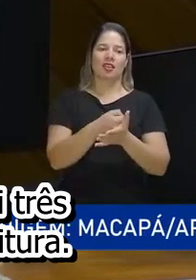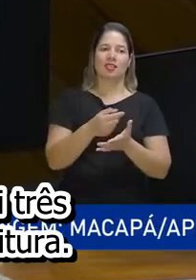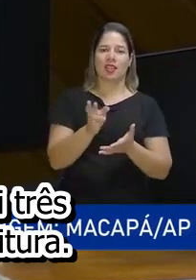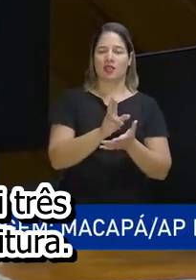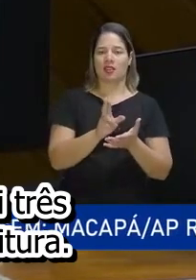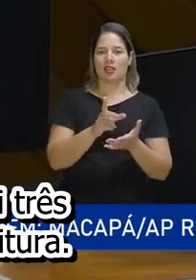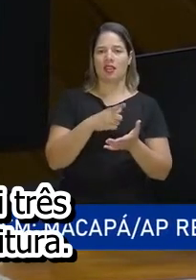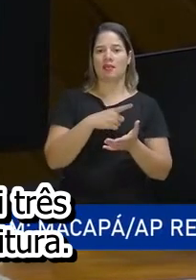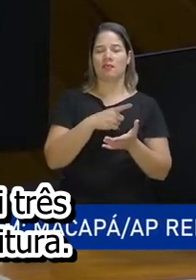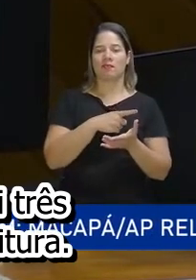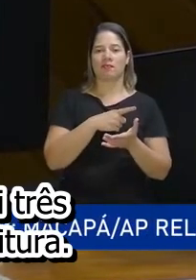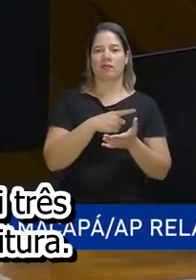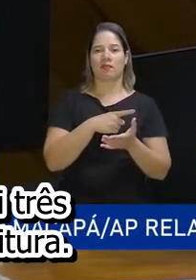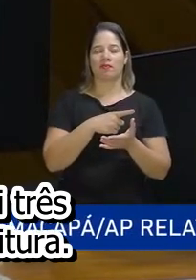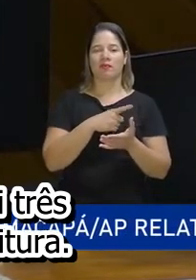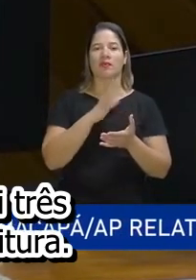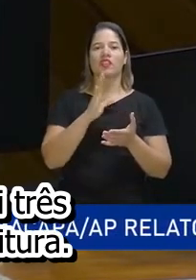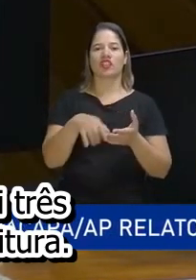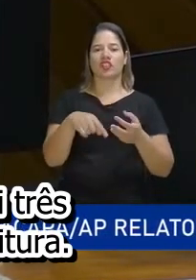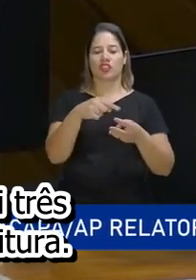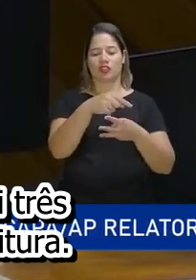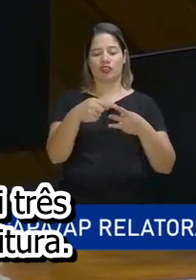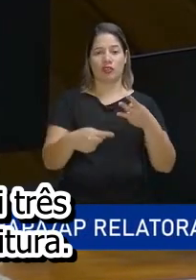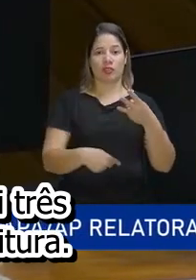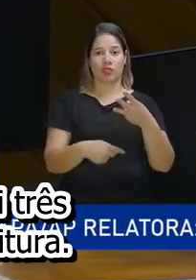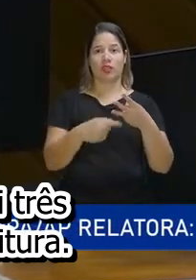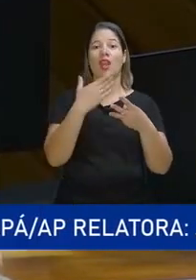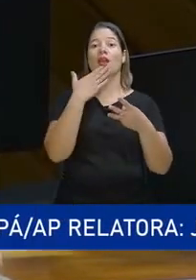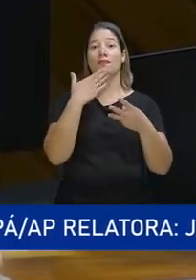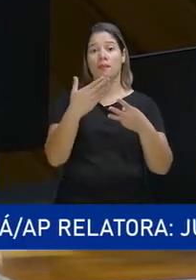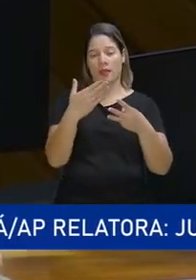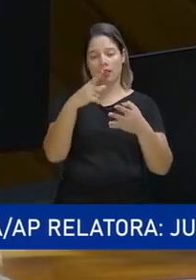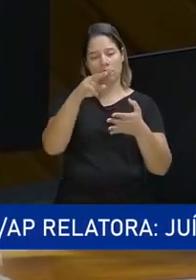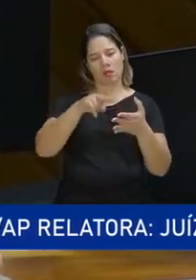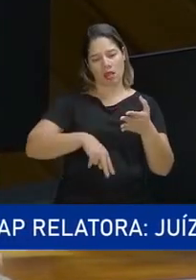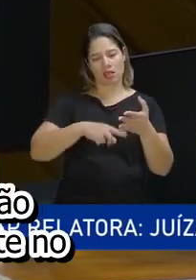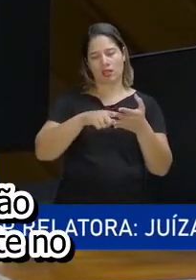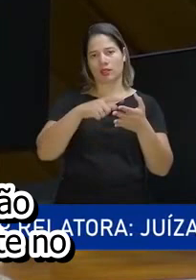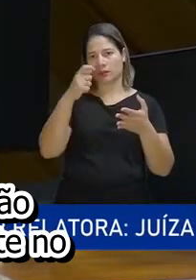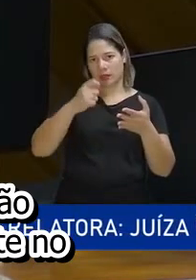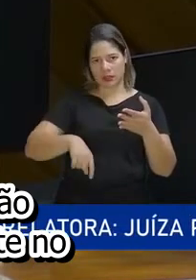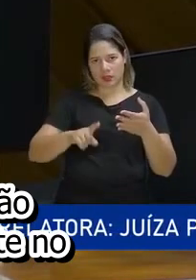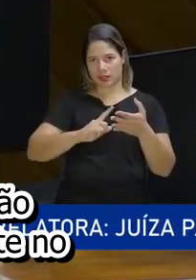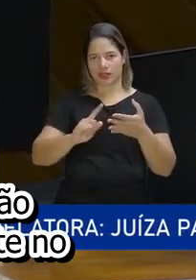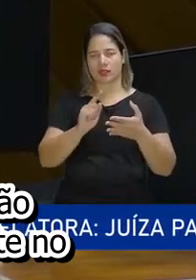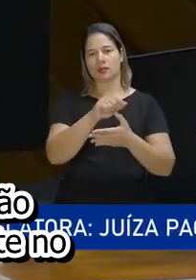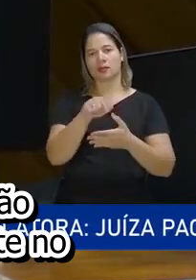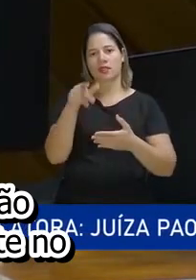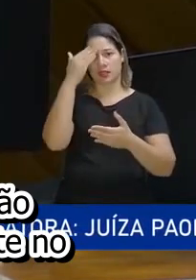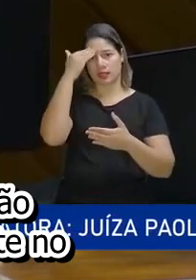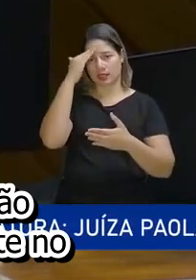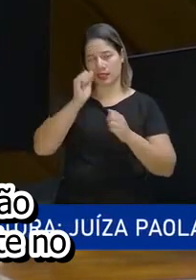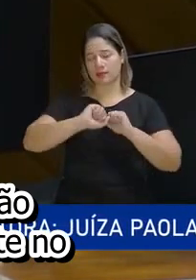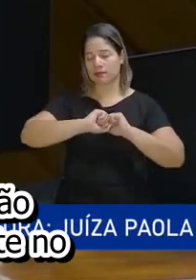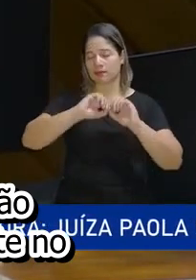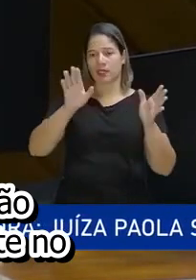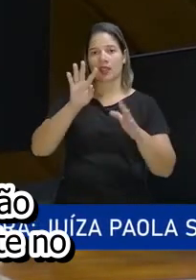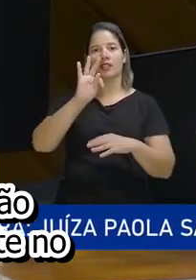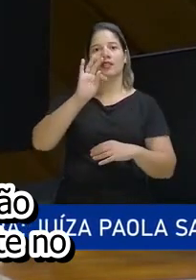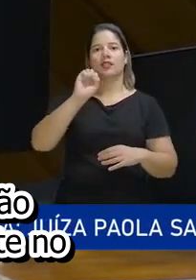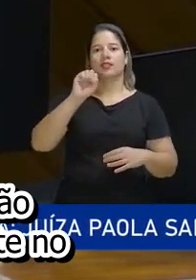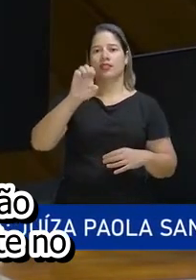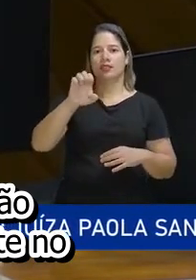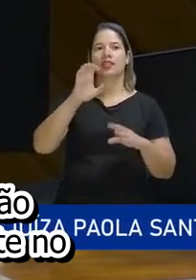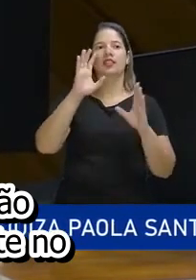aqui 3 decisões e que eu peço venha para a dispensa da leitura. O entendimento, então, da Corte Superior ele é tão